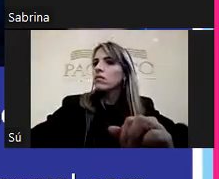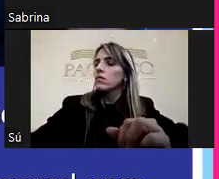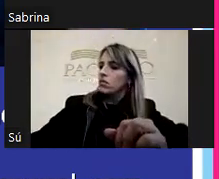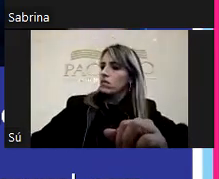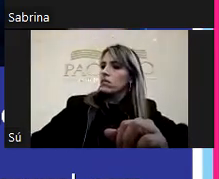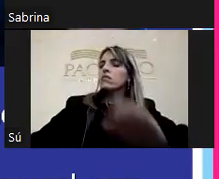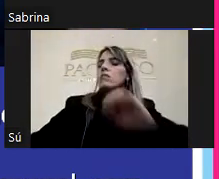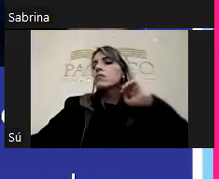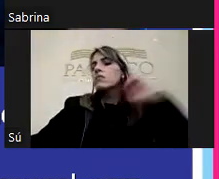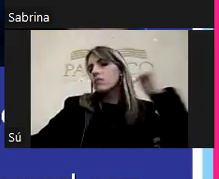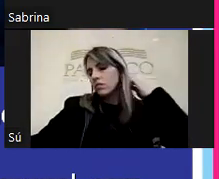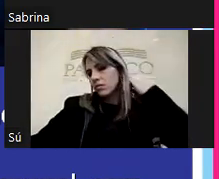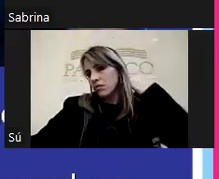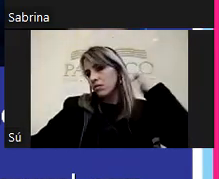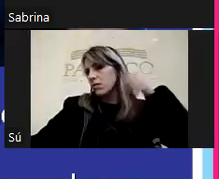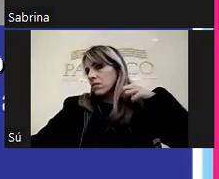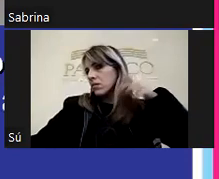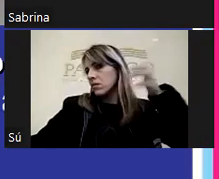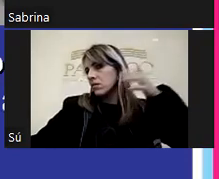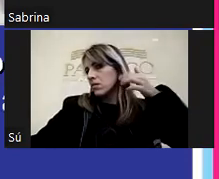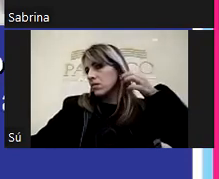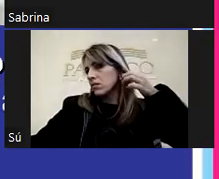Isso acontece no seio da família,